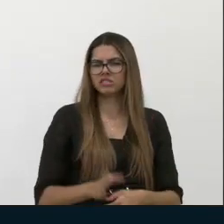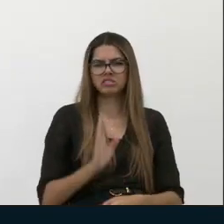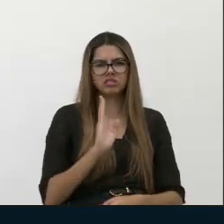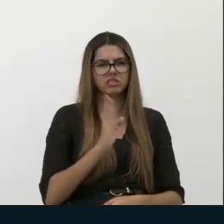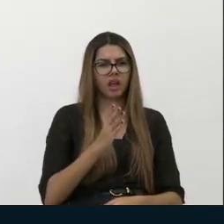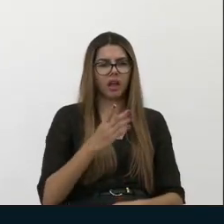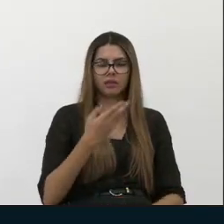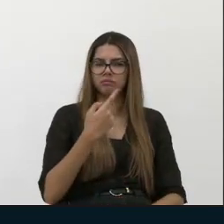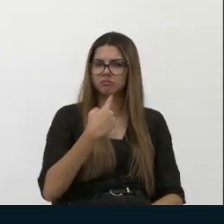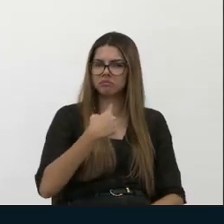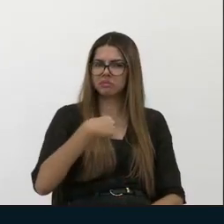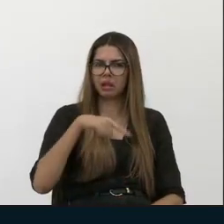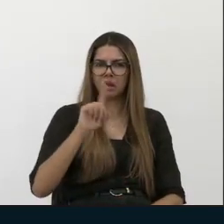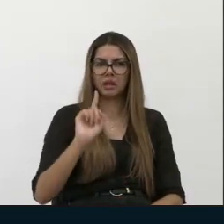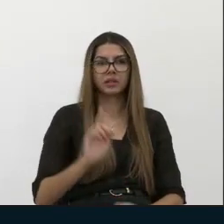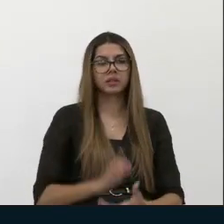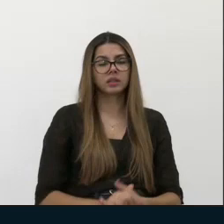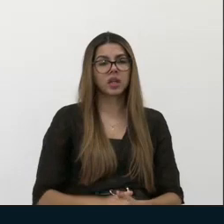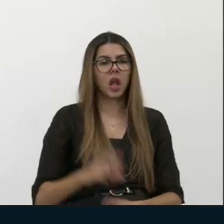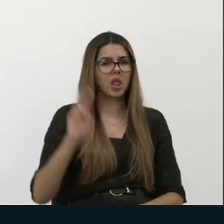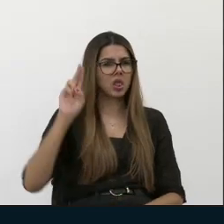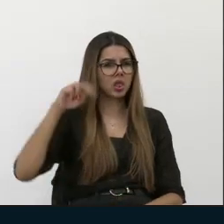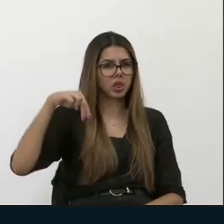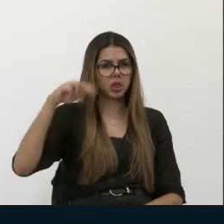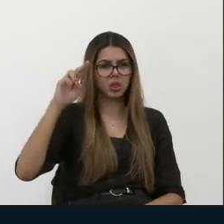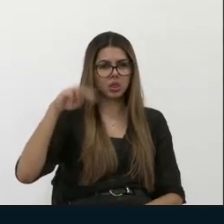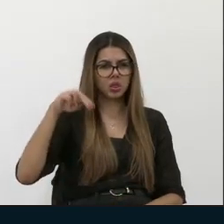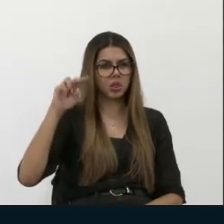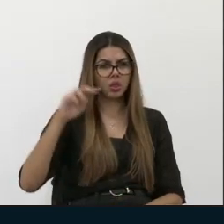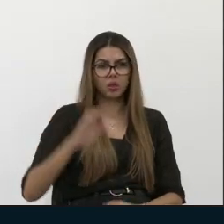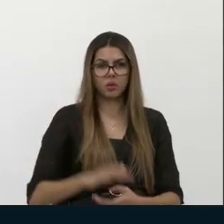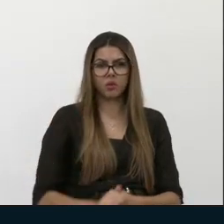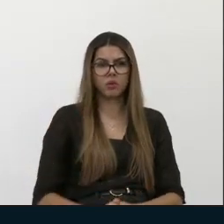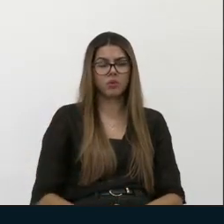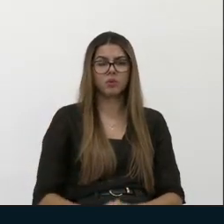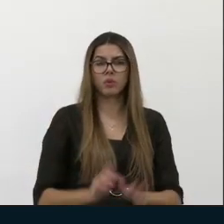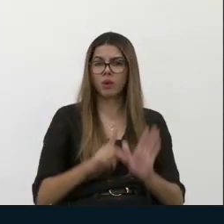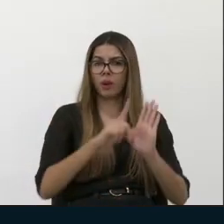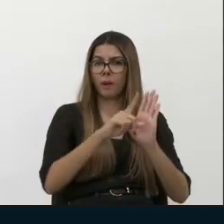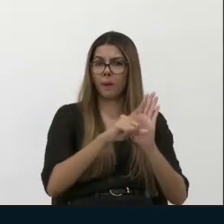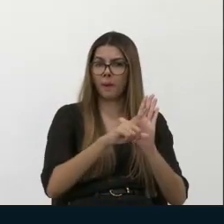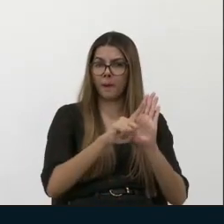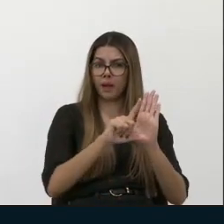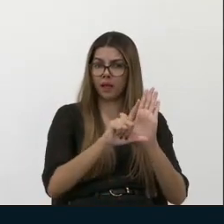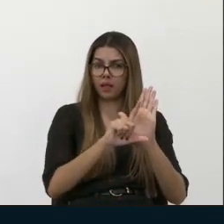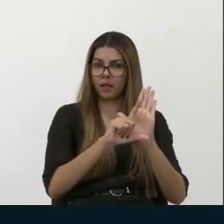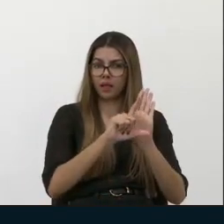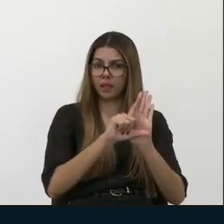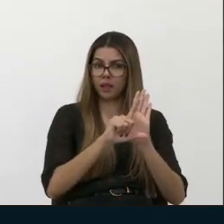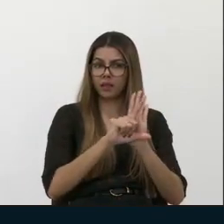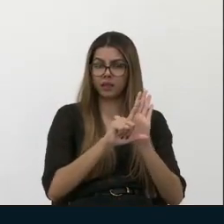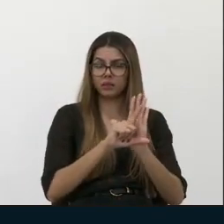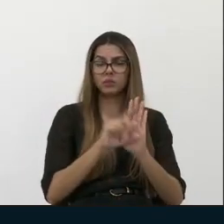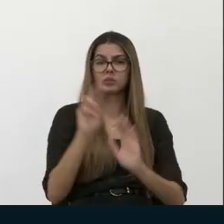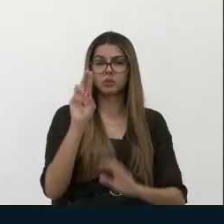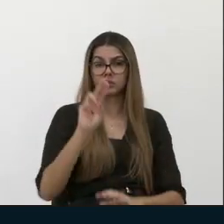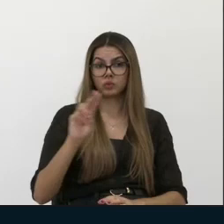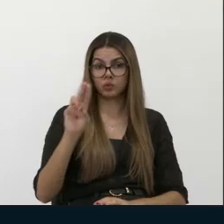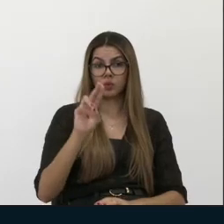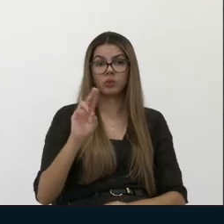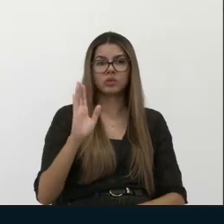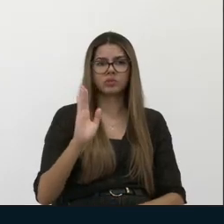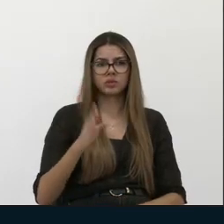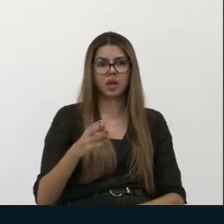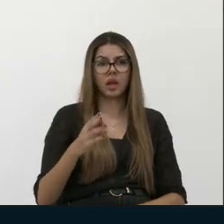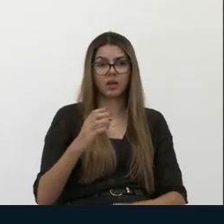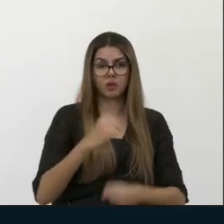nunca colocou em prática. E essa lei foi aprovada em 2021. Mas ele